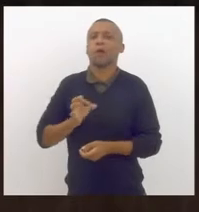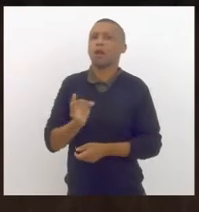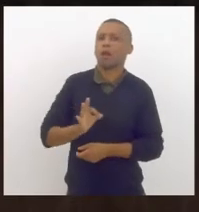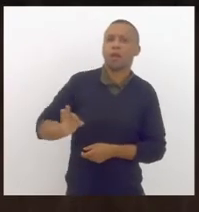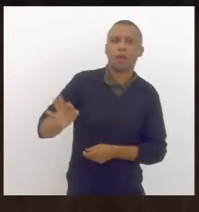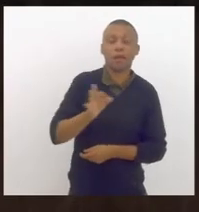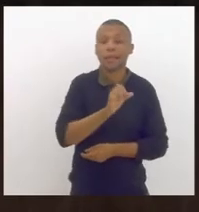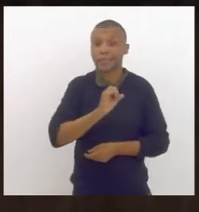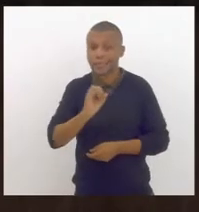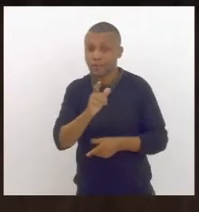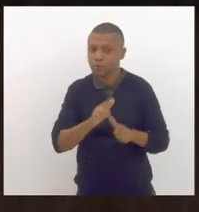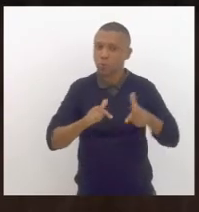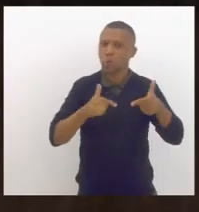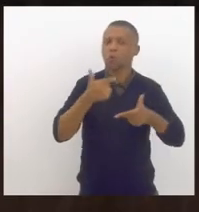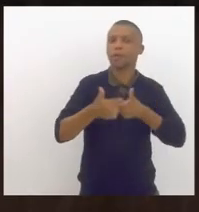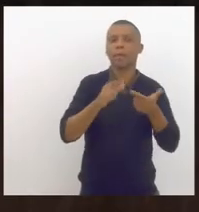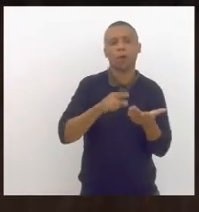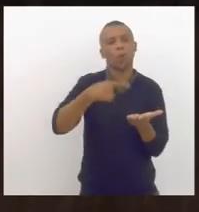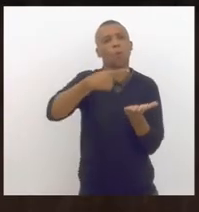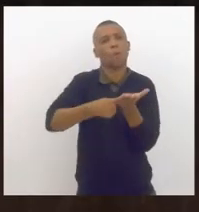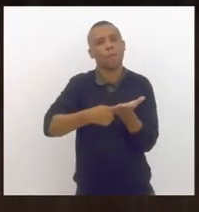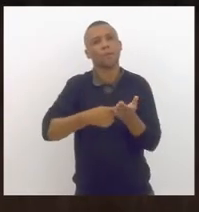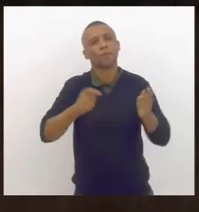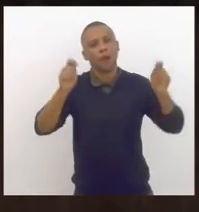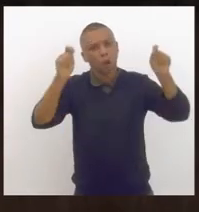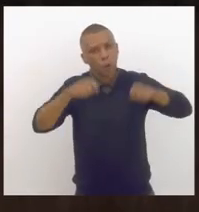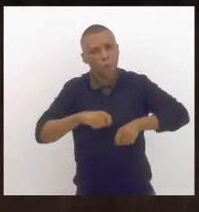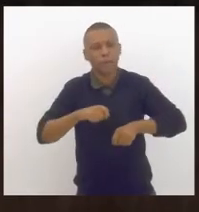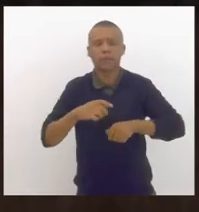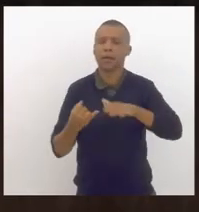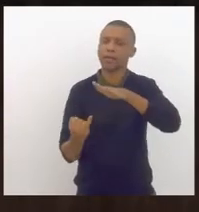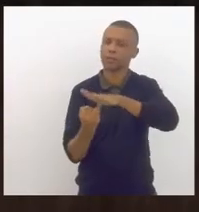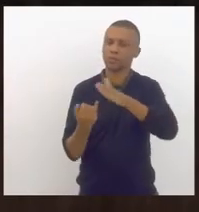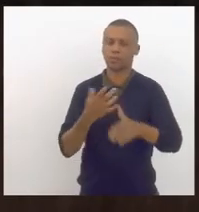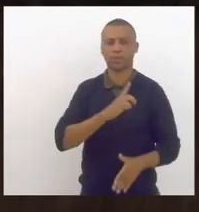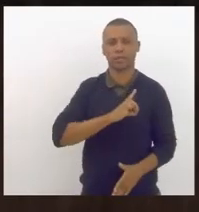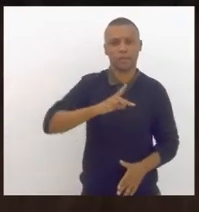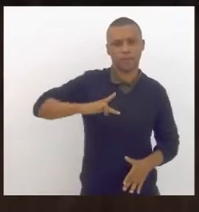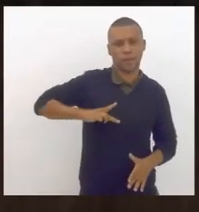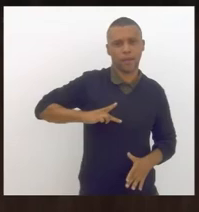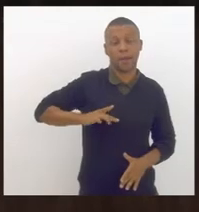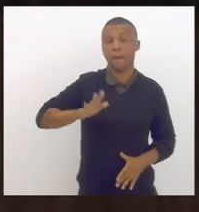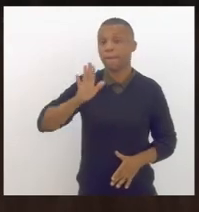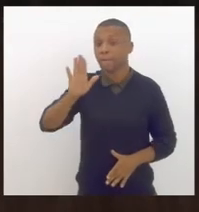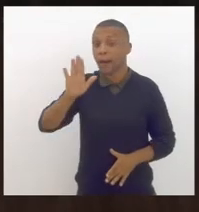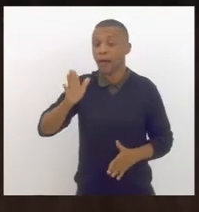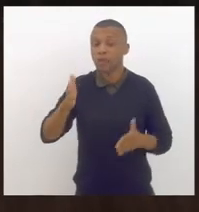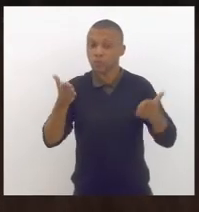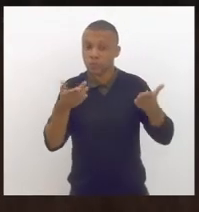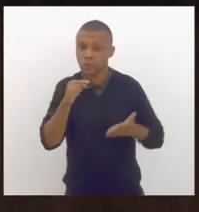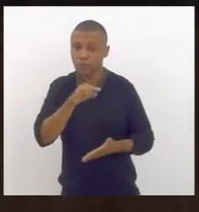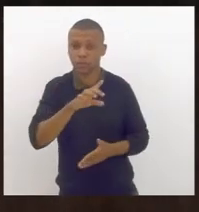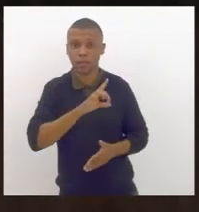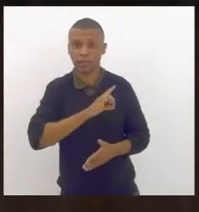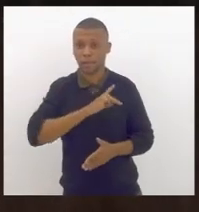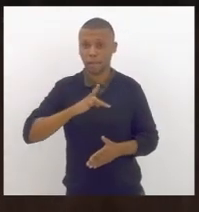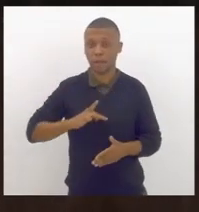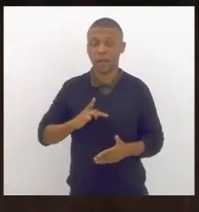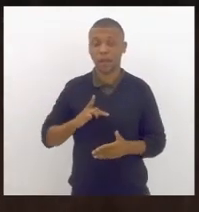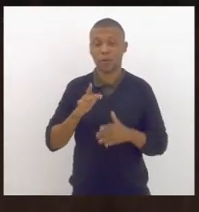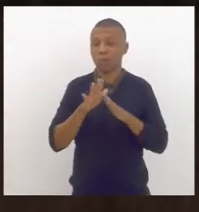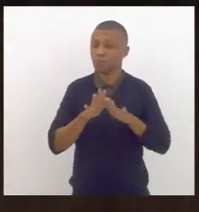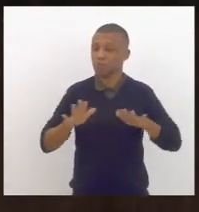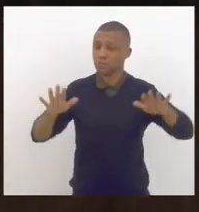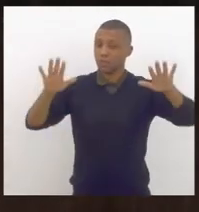a interveniência, o trabalho, o compromisso, a competência da nossa defensoria. Só que a defensoria, como os órgãos públicos de modo